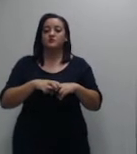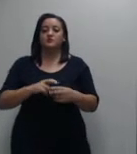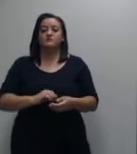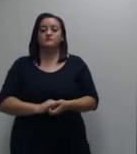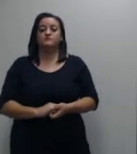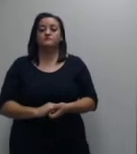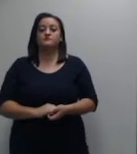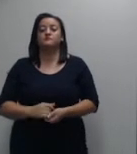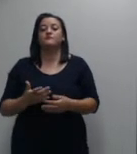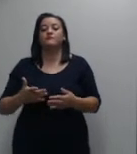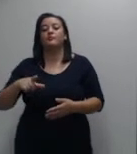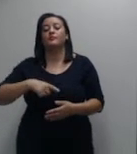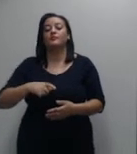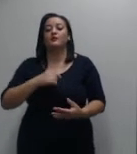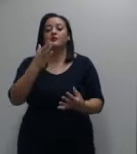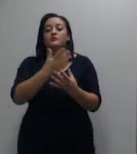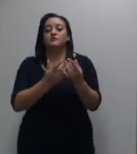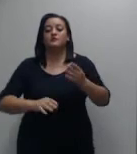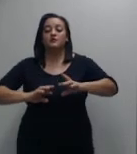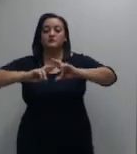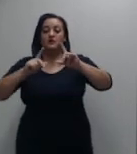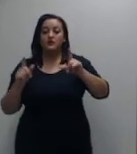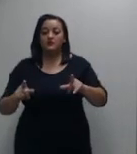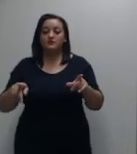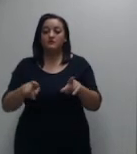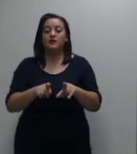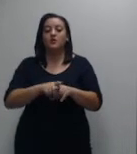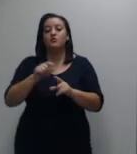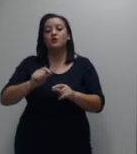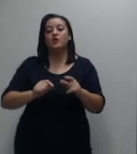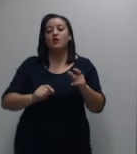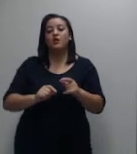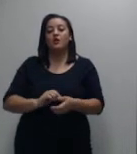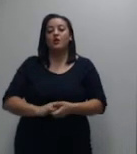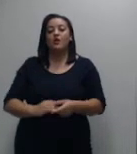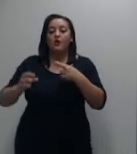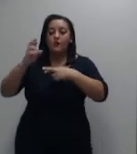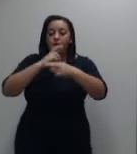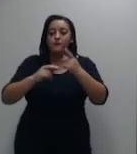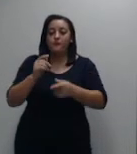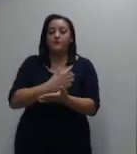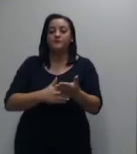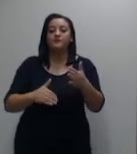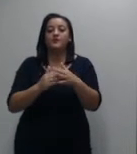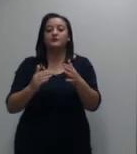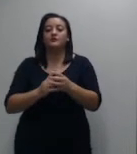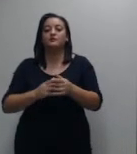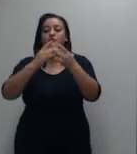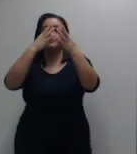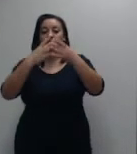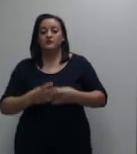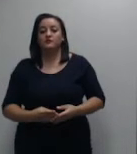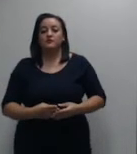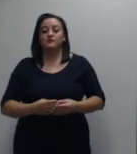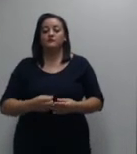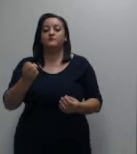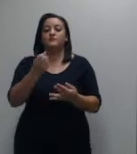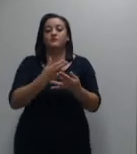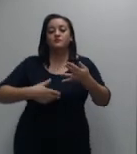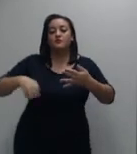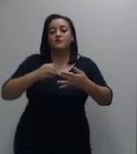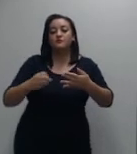razões de seus embargos de divergência o que se vê é que tosse se limita a transcrever a ementa do primeiro paradigma